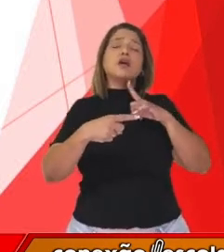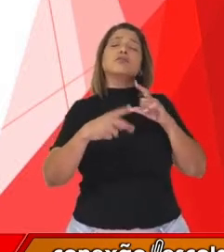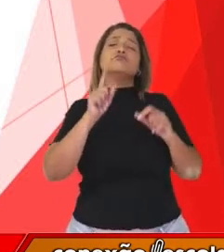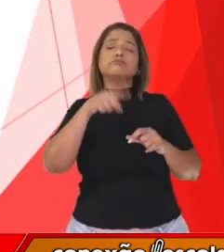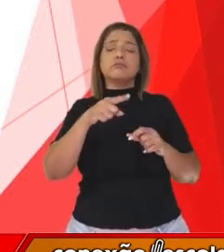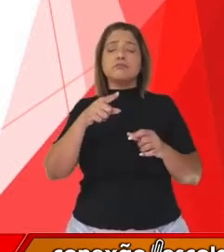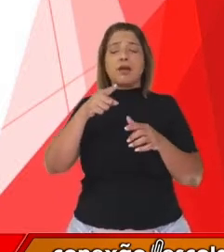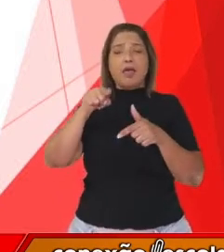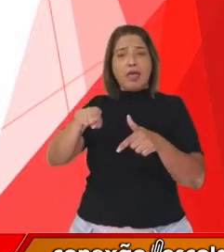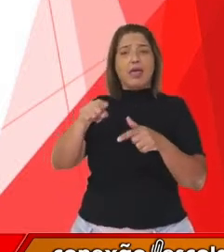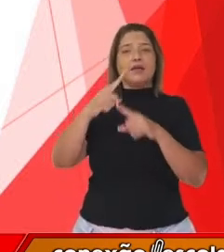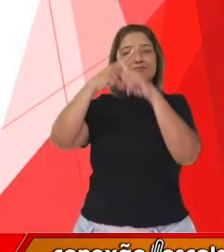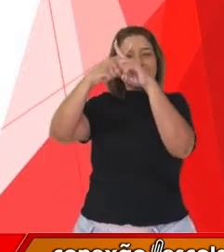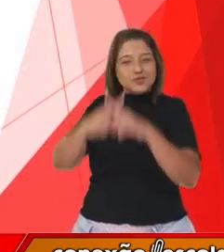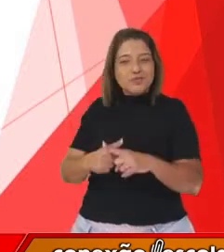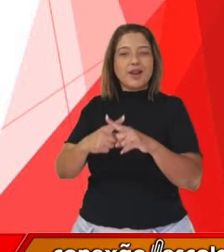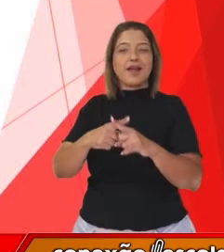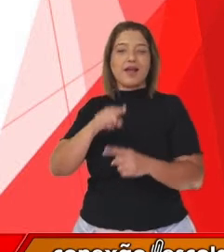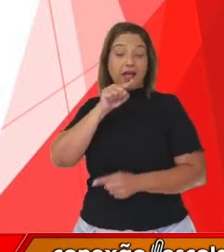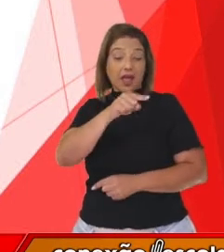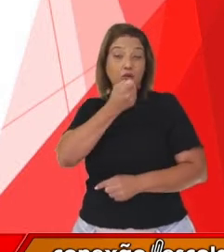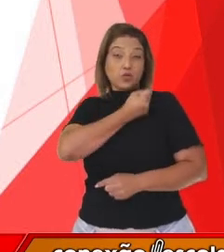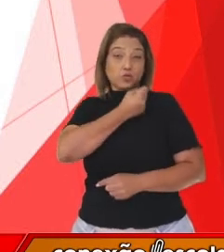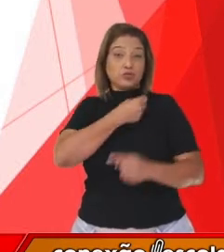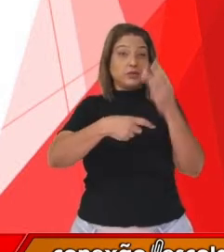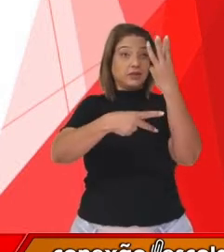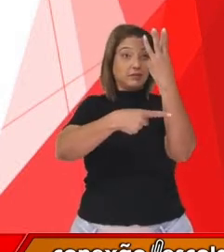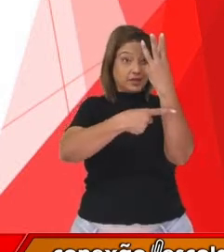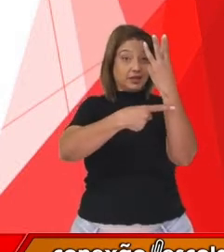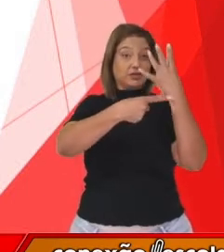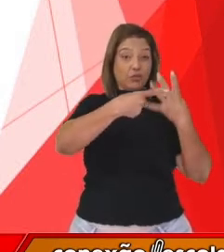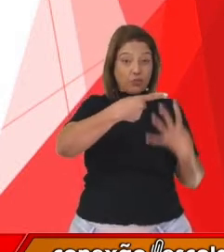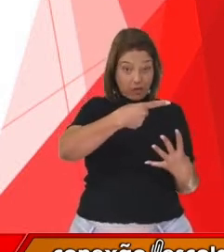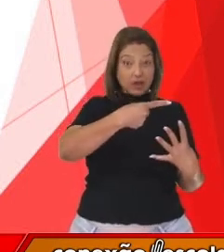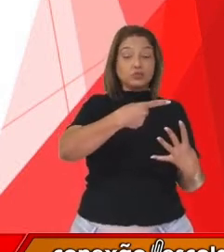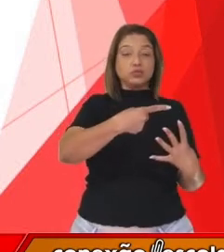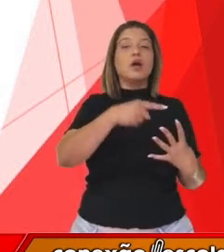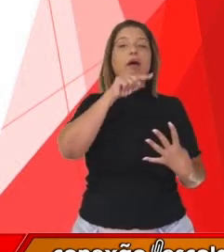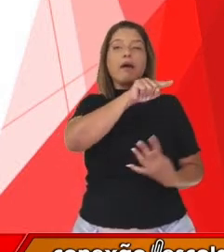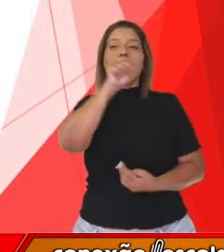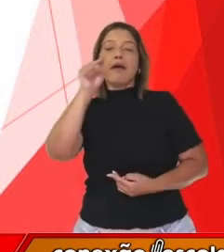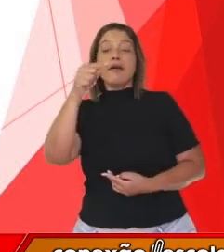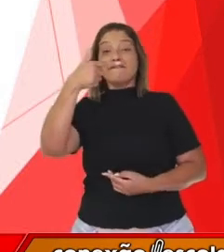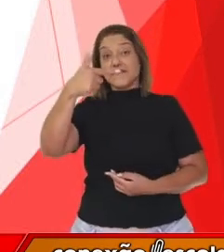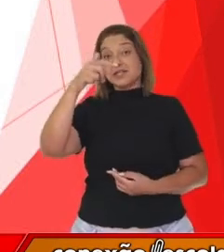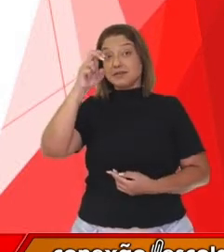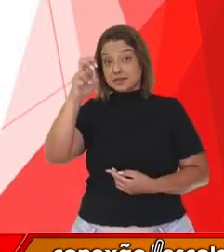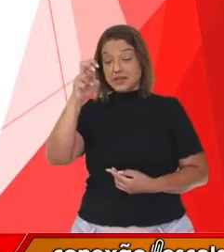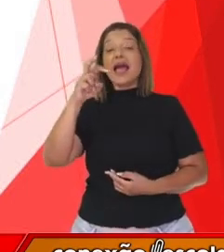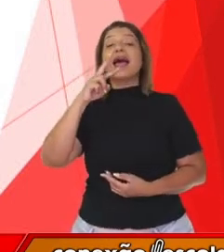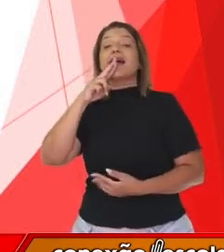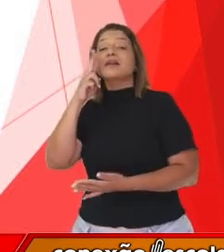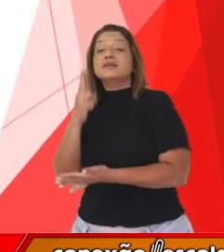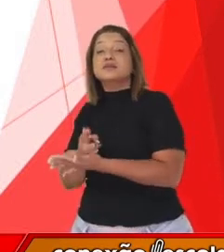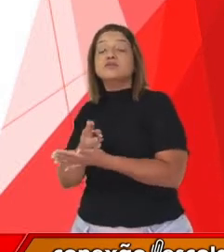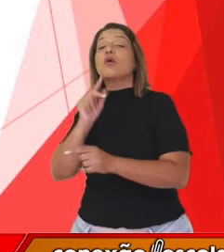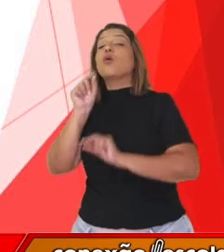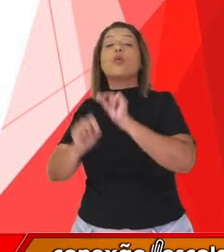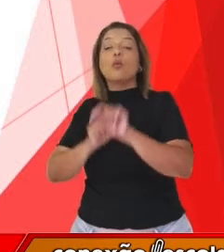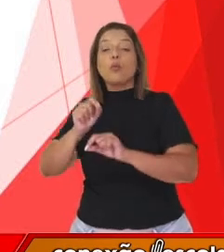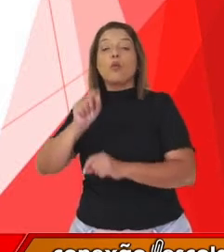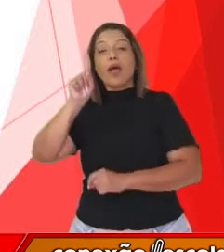multiplicar ela, o numerador e o denominador, por 25, eu vou obter uma fração